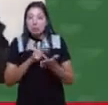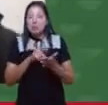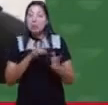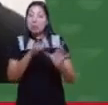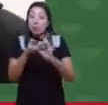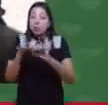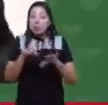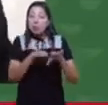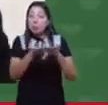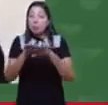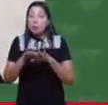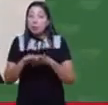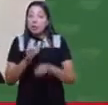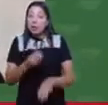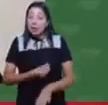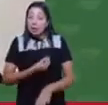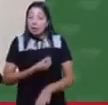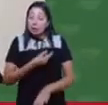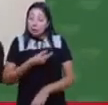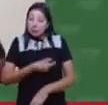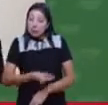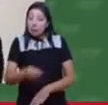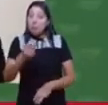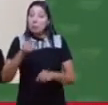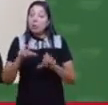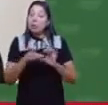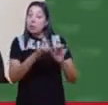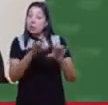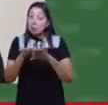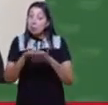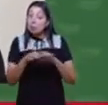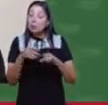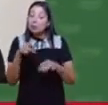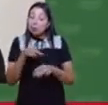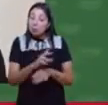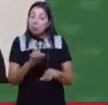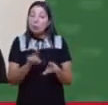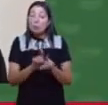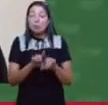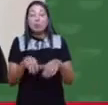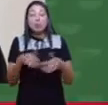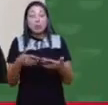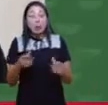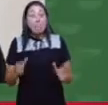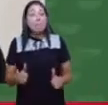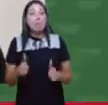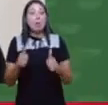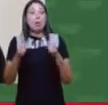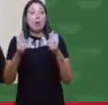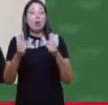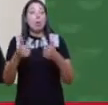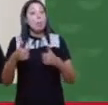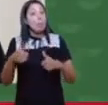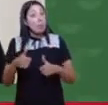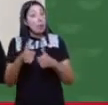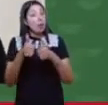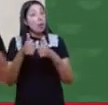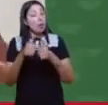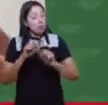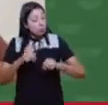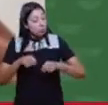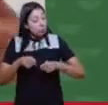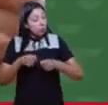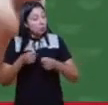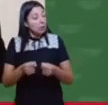democracia, passamos a vida defendendo a democracia e vamos continuar. Então é melhor se